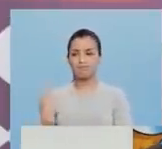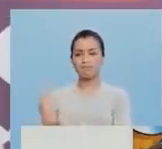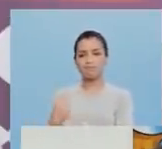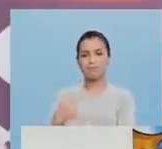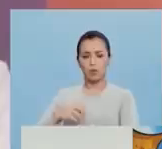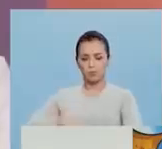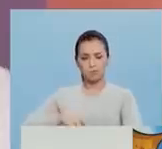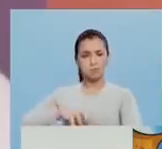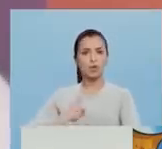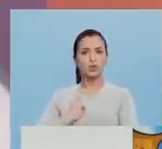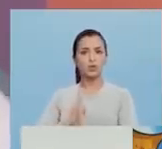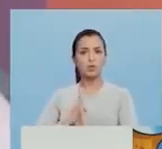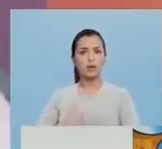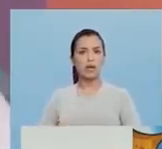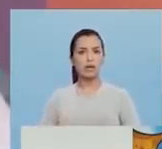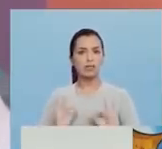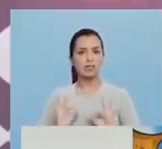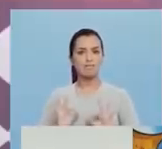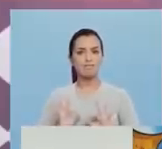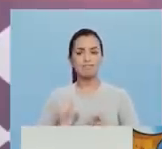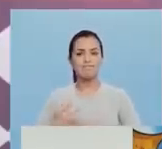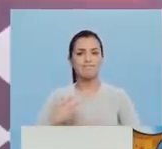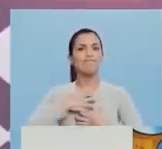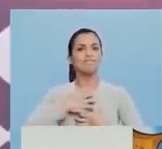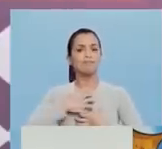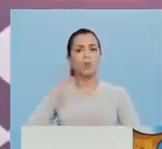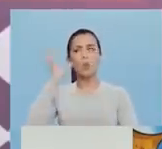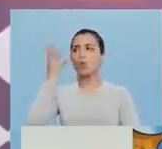Cuba conquistou o melhor índice do continente.